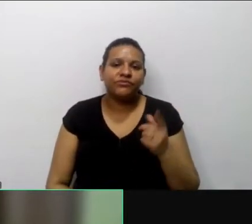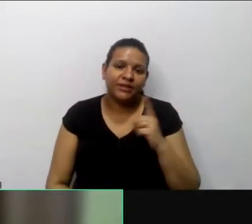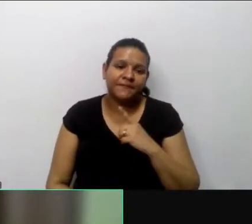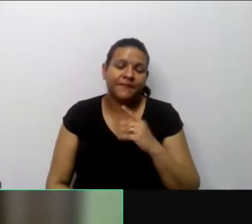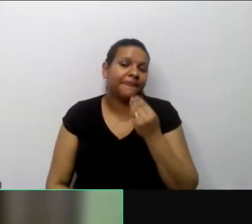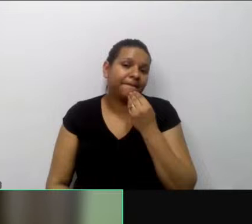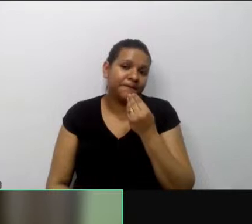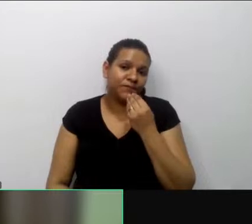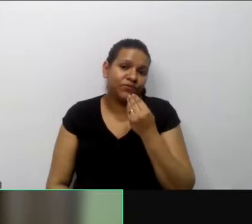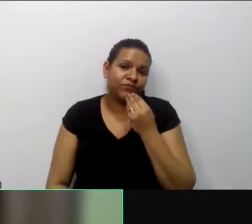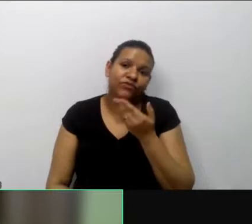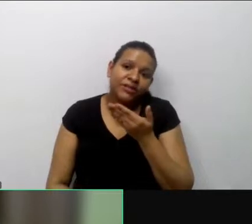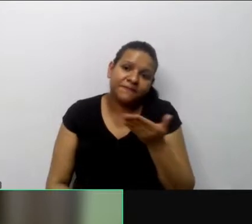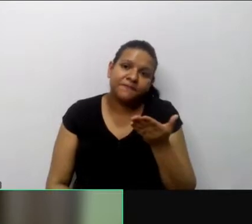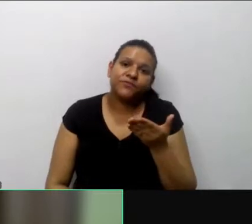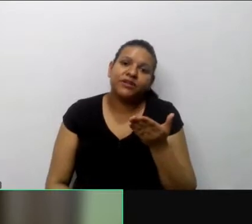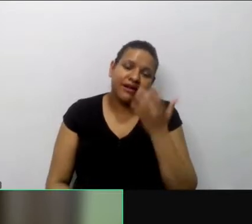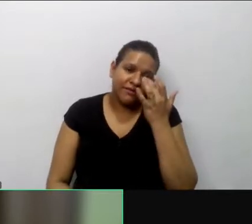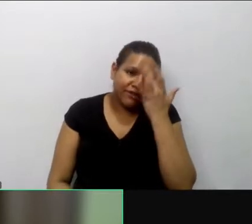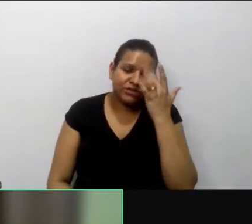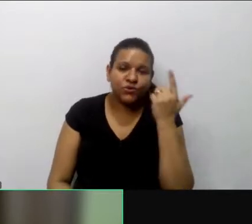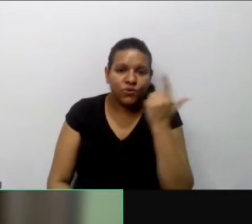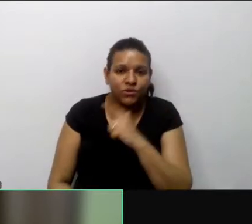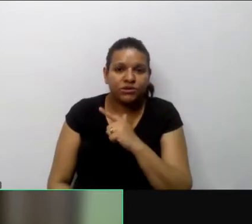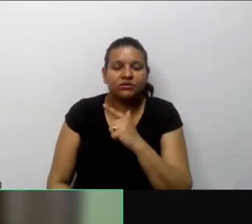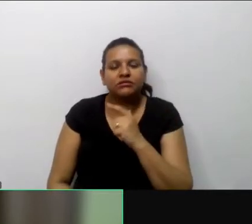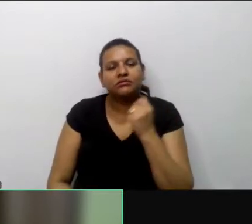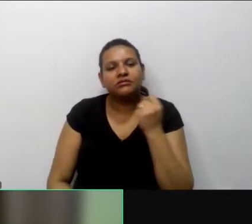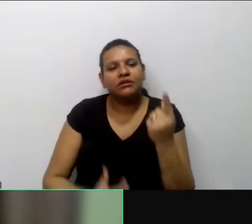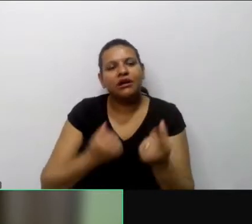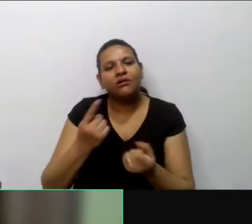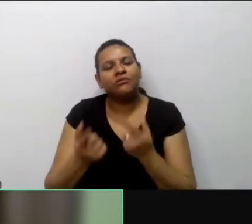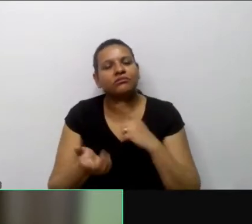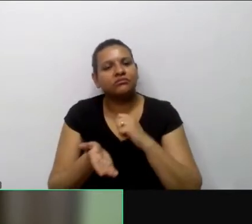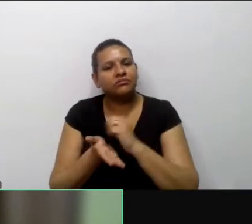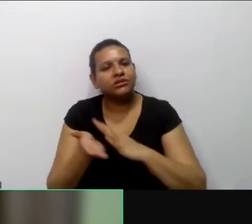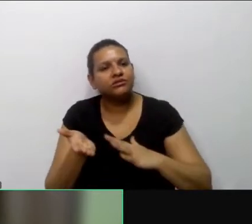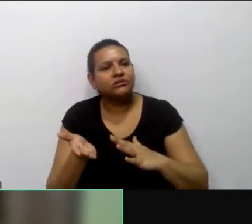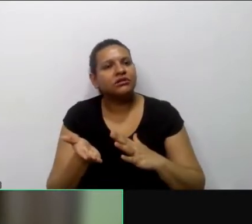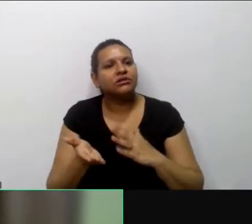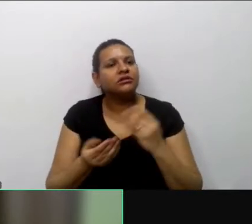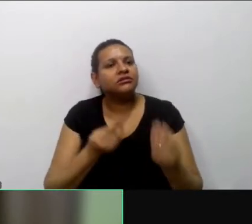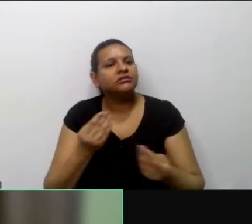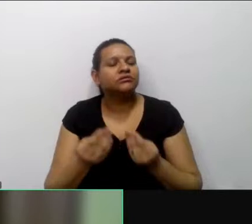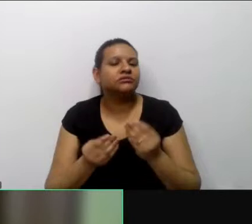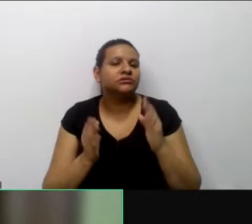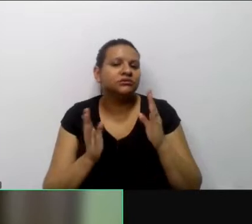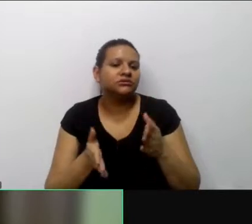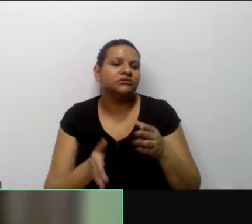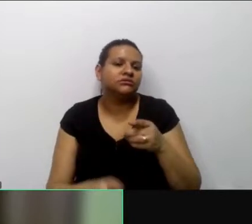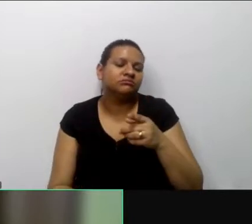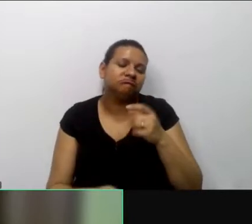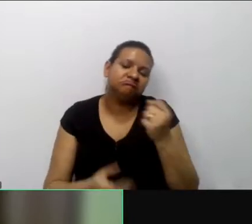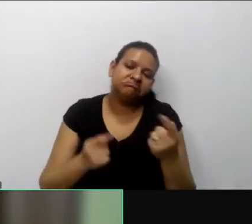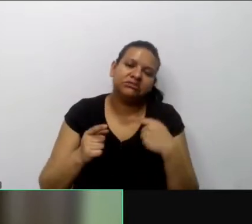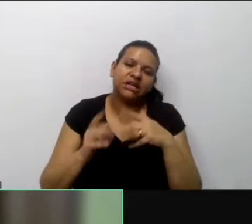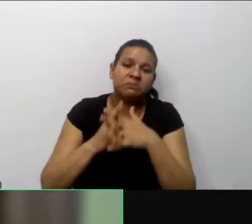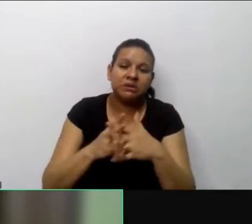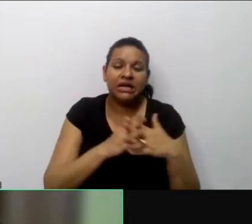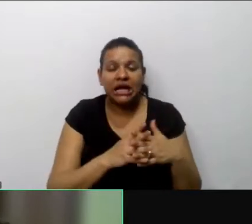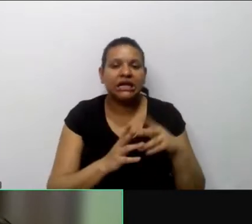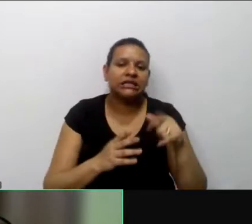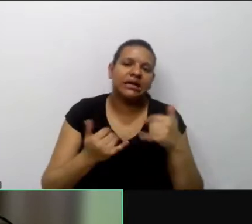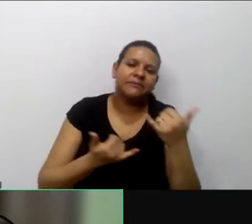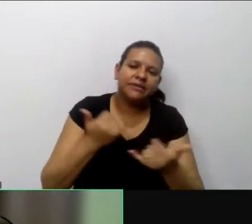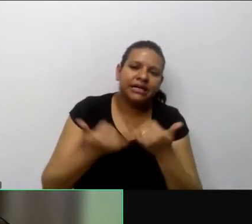oportunidade e a possibilidade de ter algumas atividades que funcionem, por mais que sejam gamificadas, que sejam a partir de brincadeiras, se